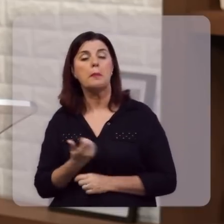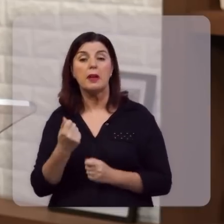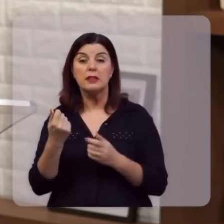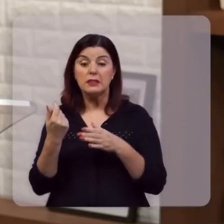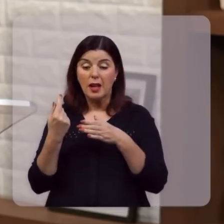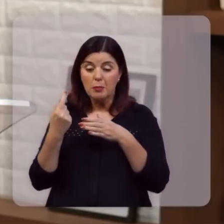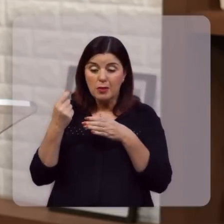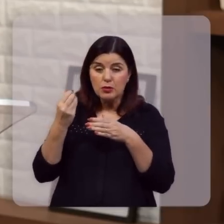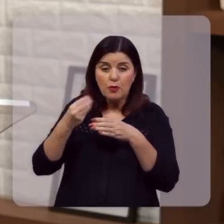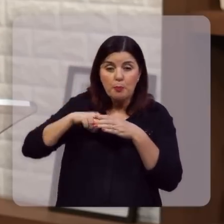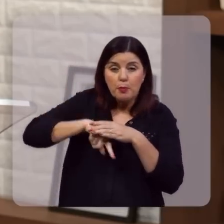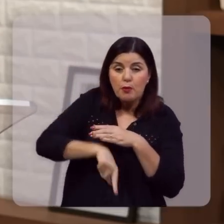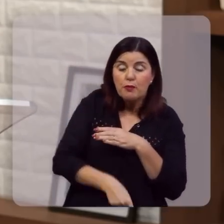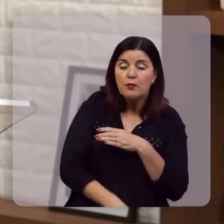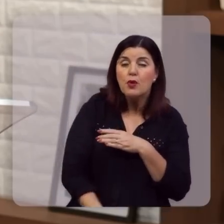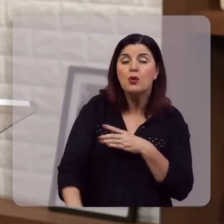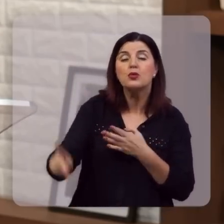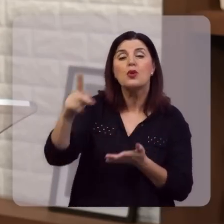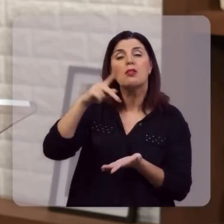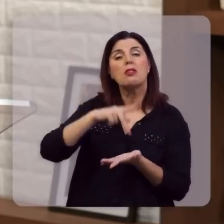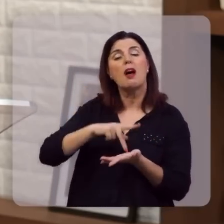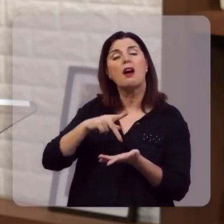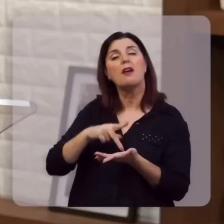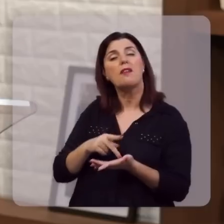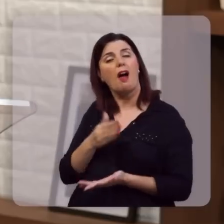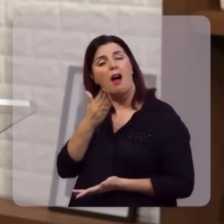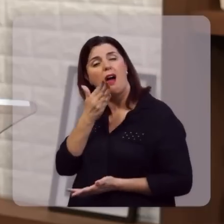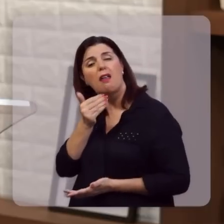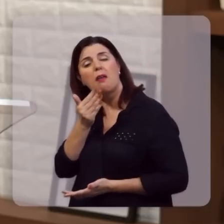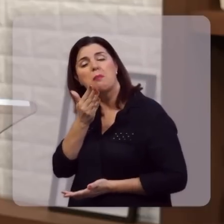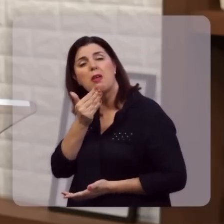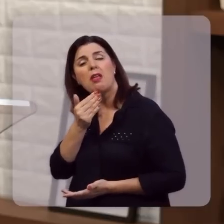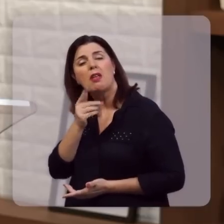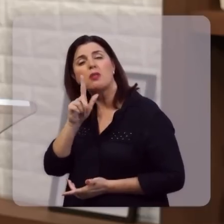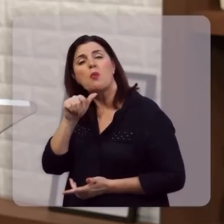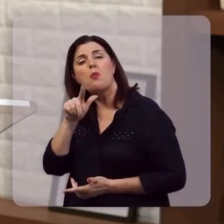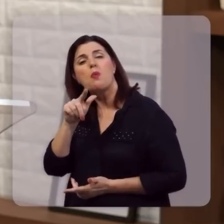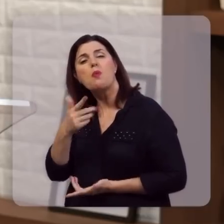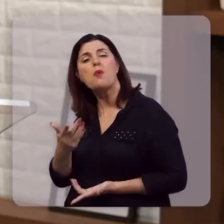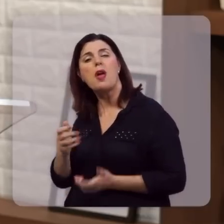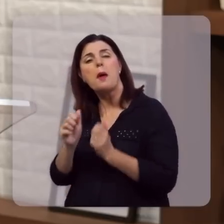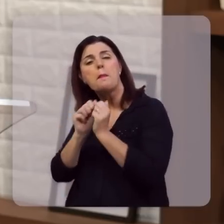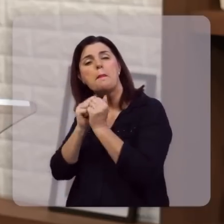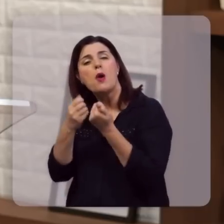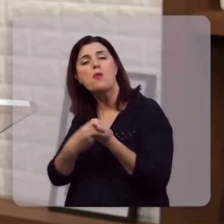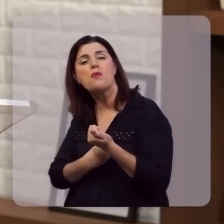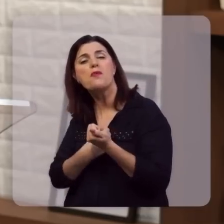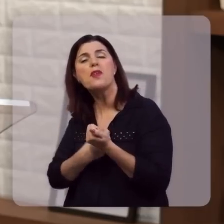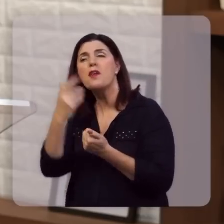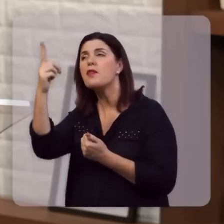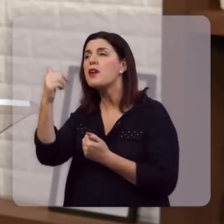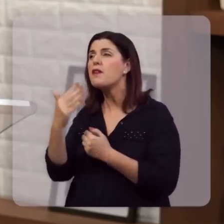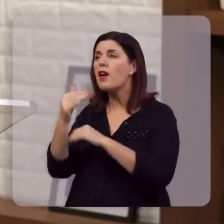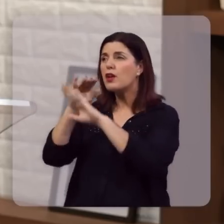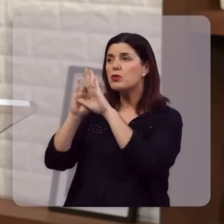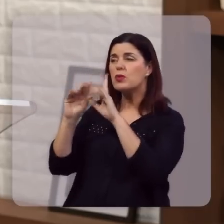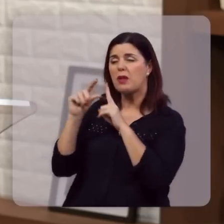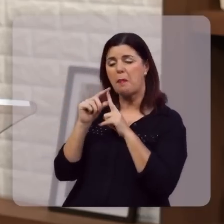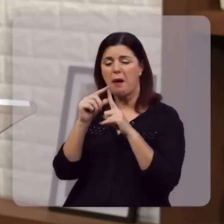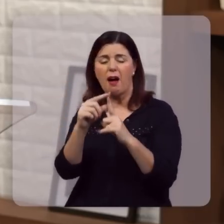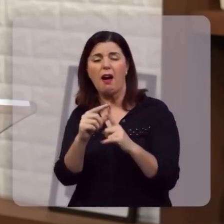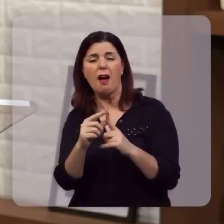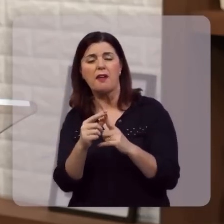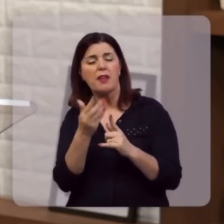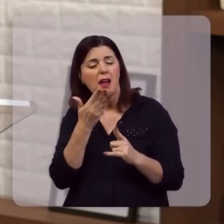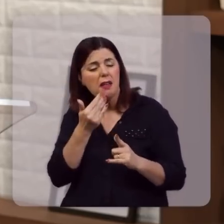precisamos mergulhar na verdade, nos alimentar da verdade, comer o pão vivo, que é esta